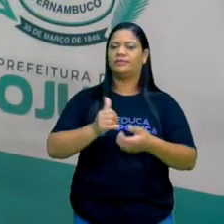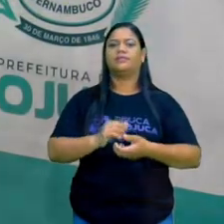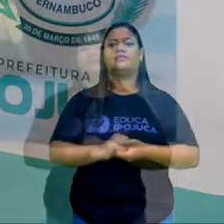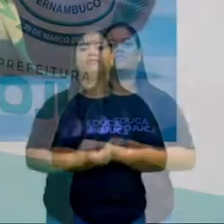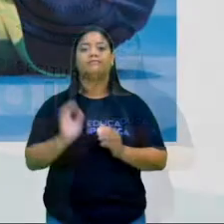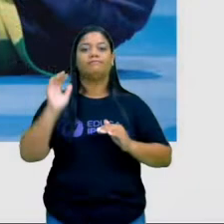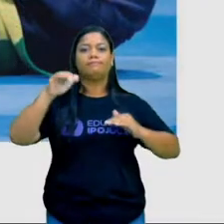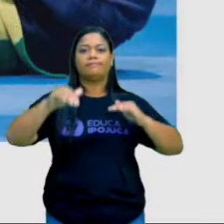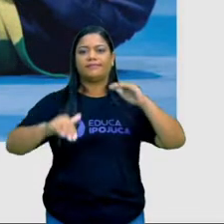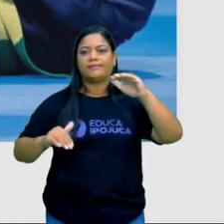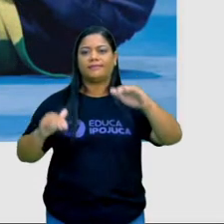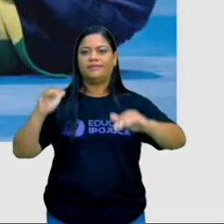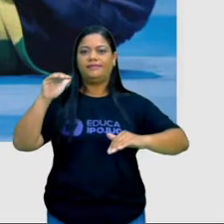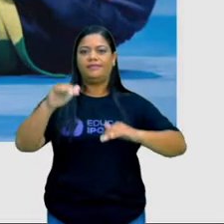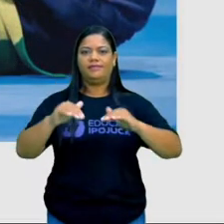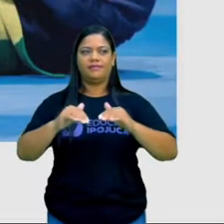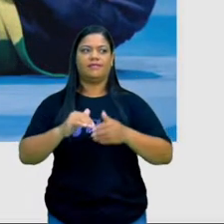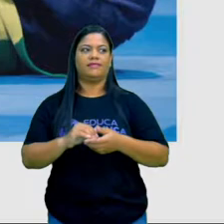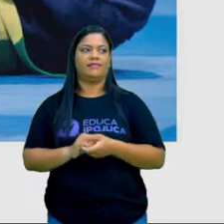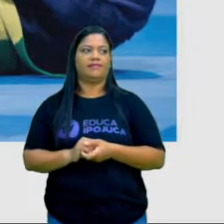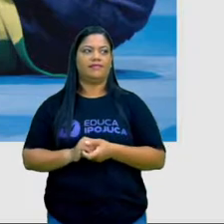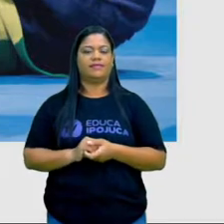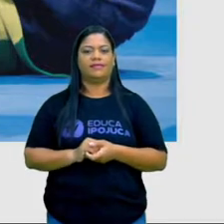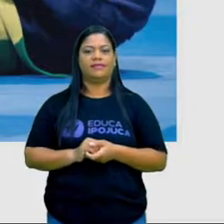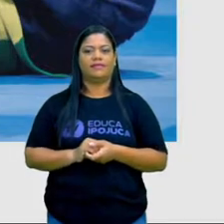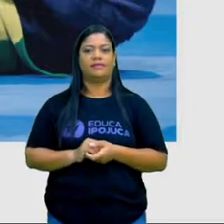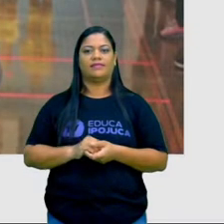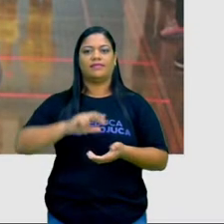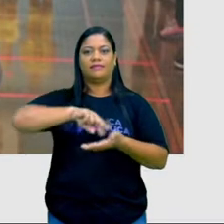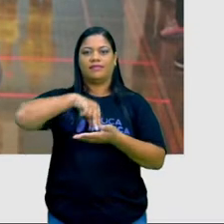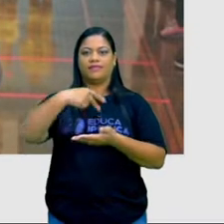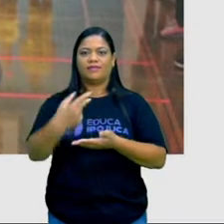A natação, o jiu-jitsu.